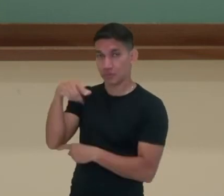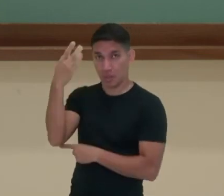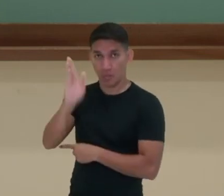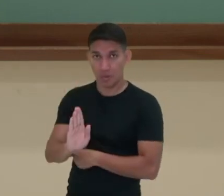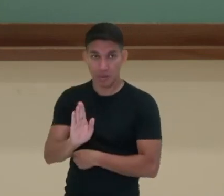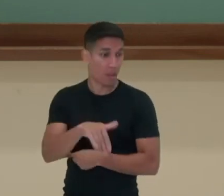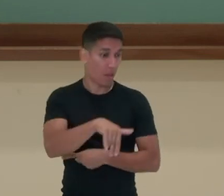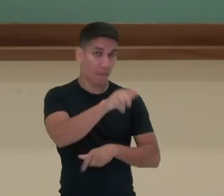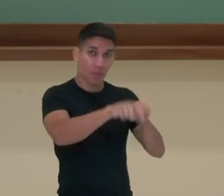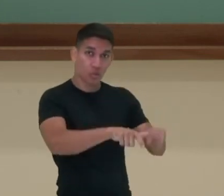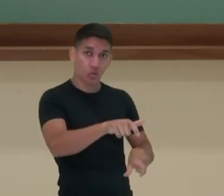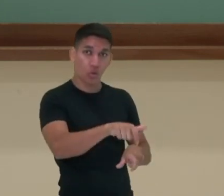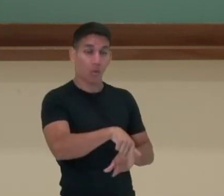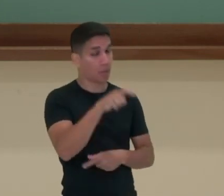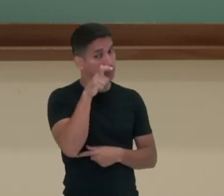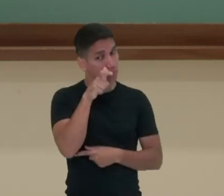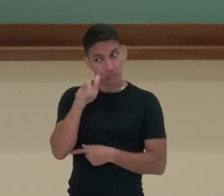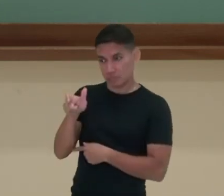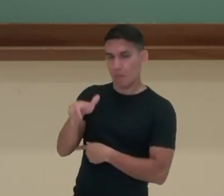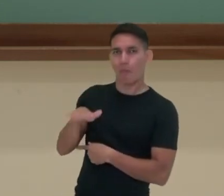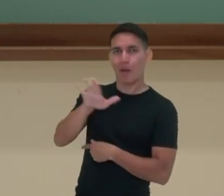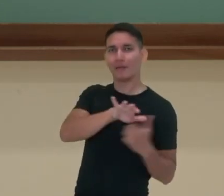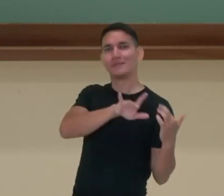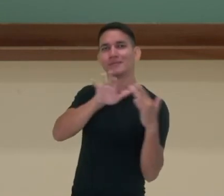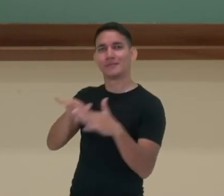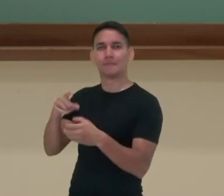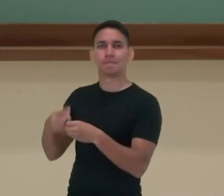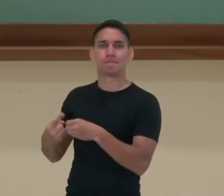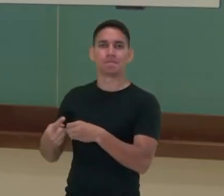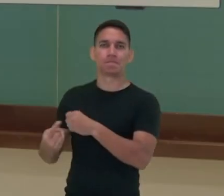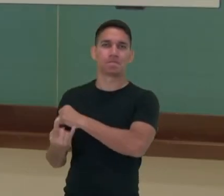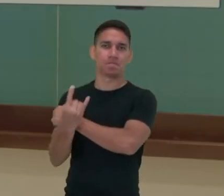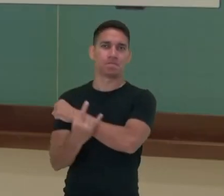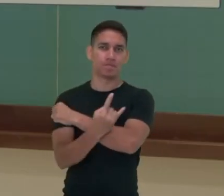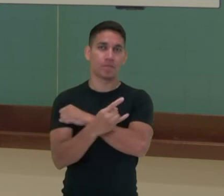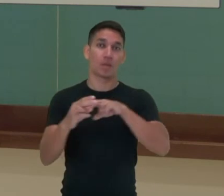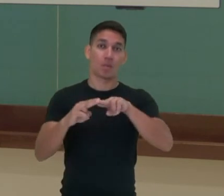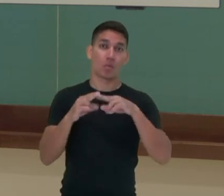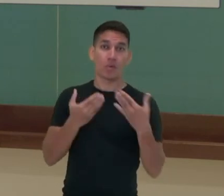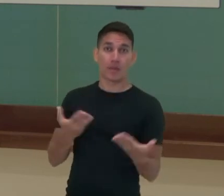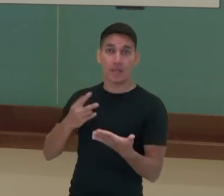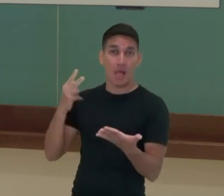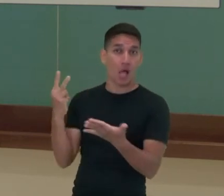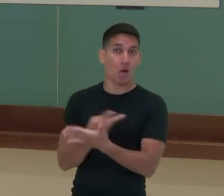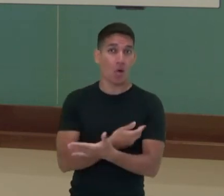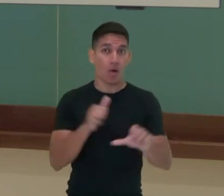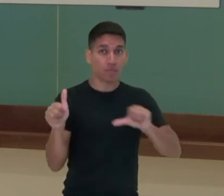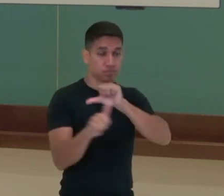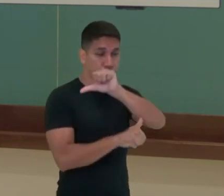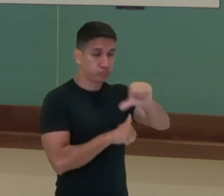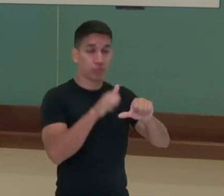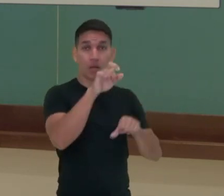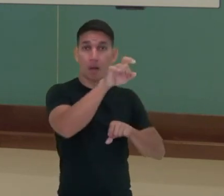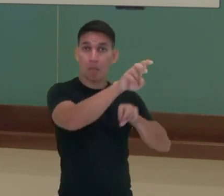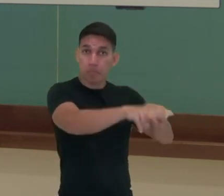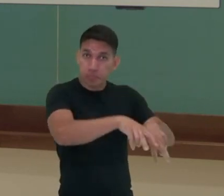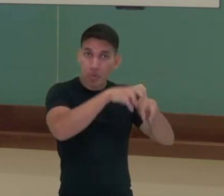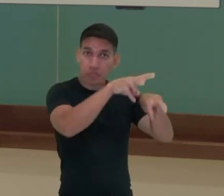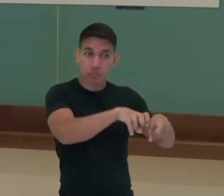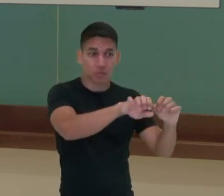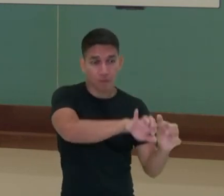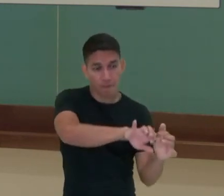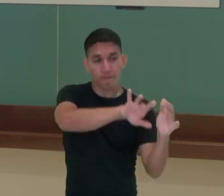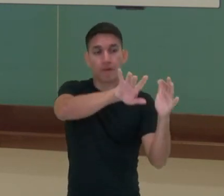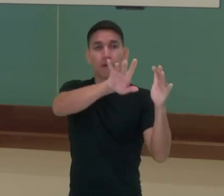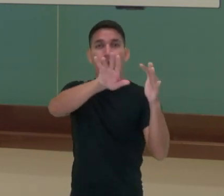mais pessoas para a zona urbana, tá bom? Muito bem, então esse fator então fez com que o Brasil teve um êxodo rural. O que é o êxodo rural?